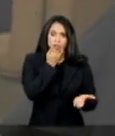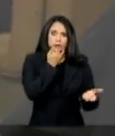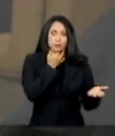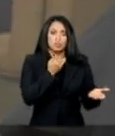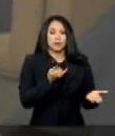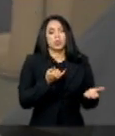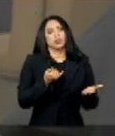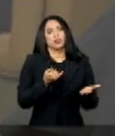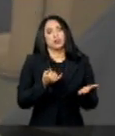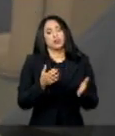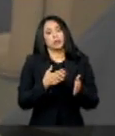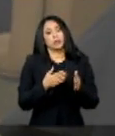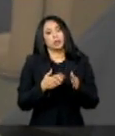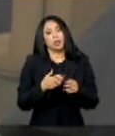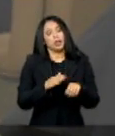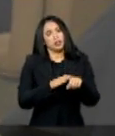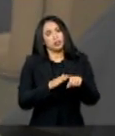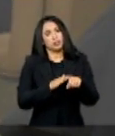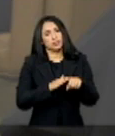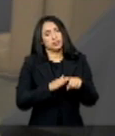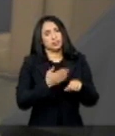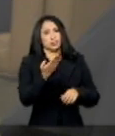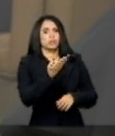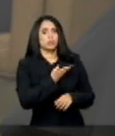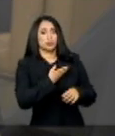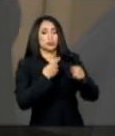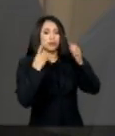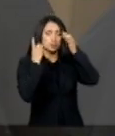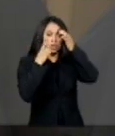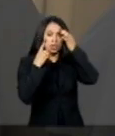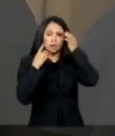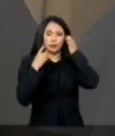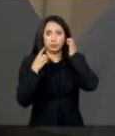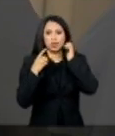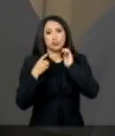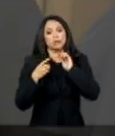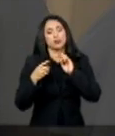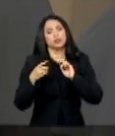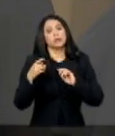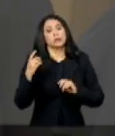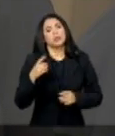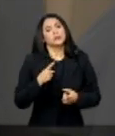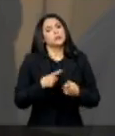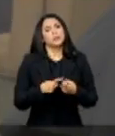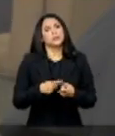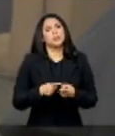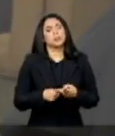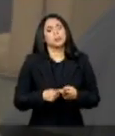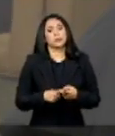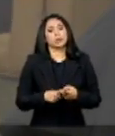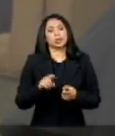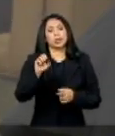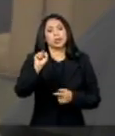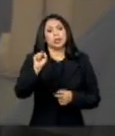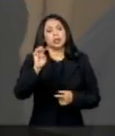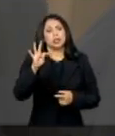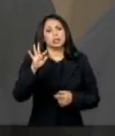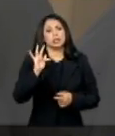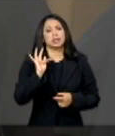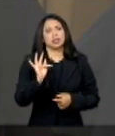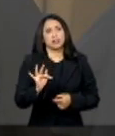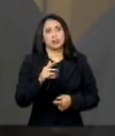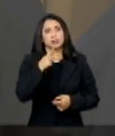com um colega meu filho para cá me perguntaram por que a casa legislativa insiste em editar normas como essa